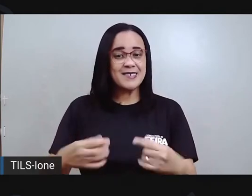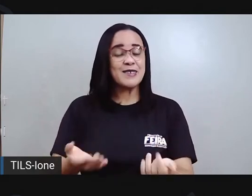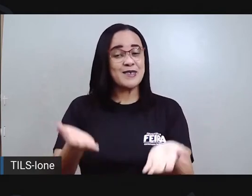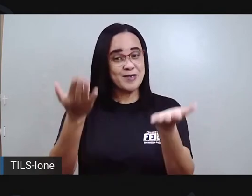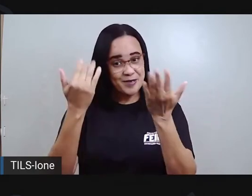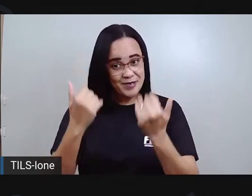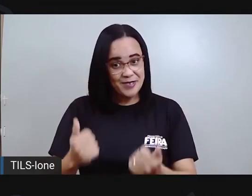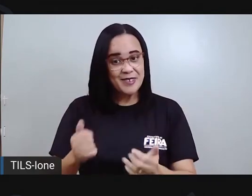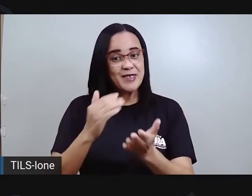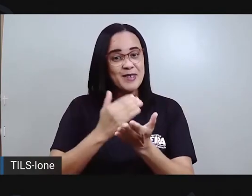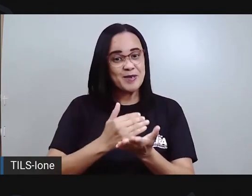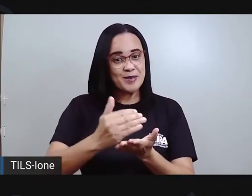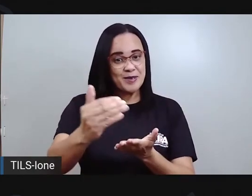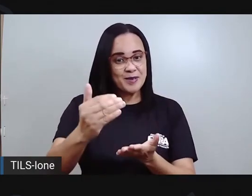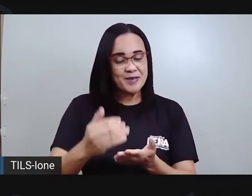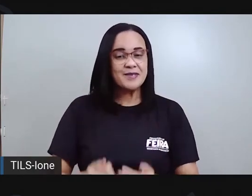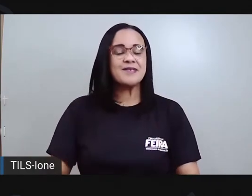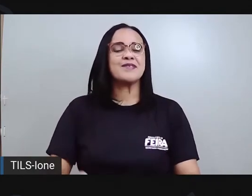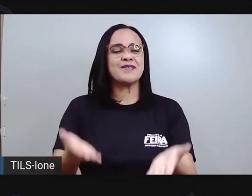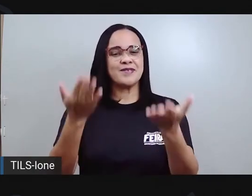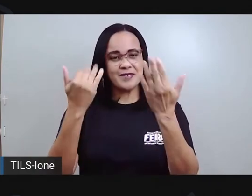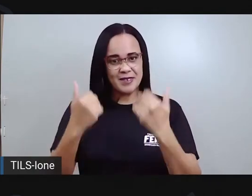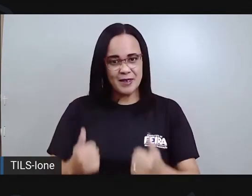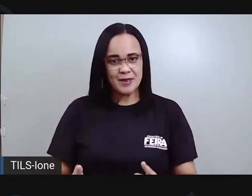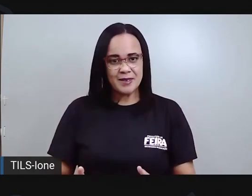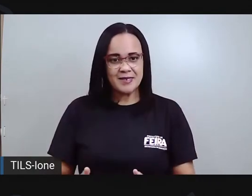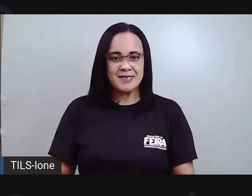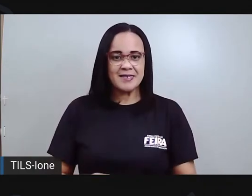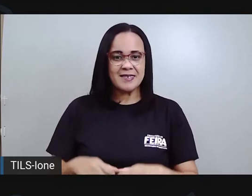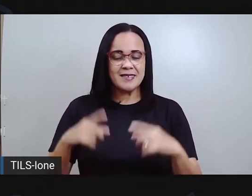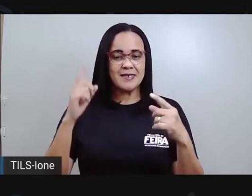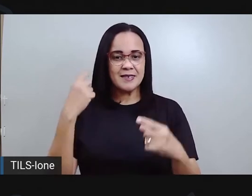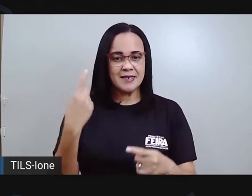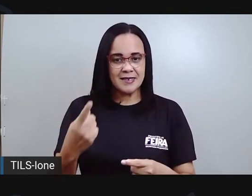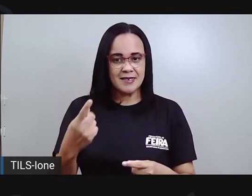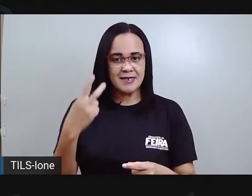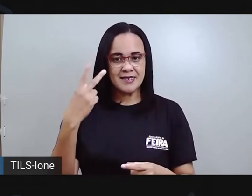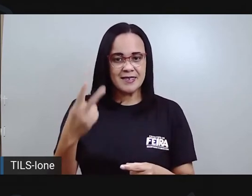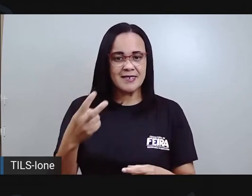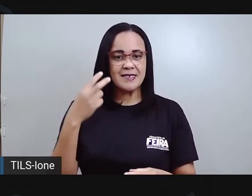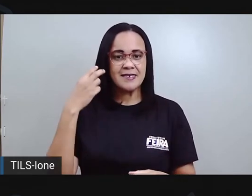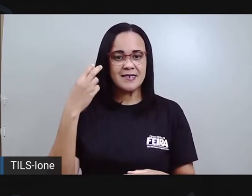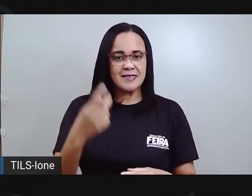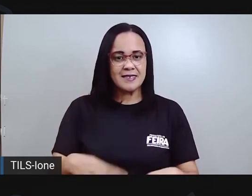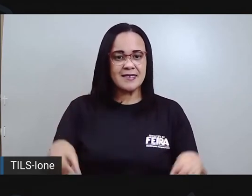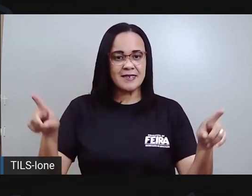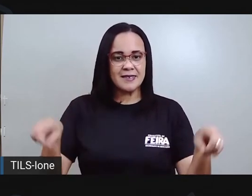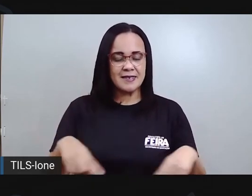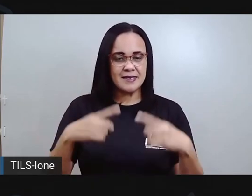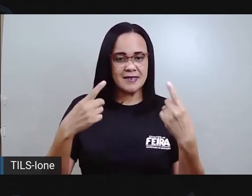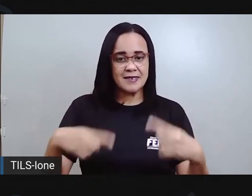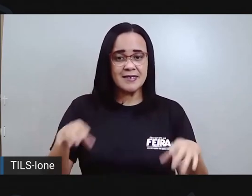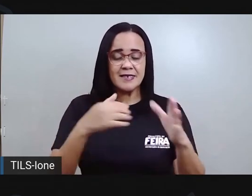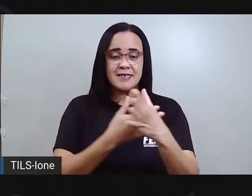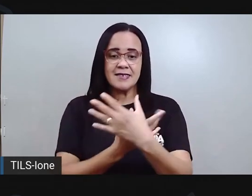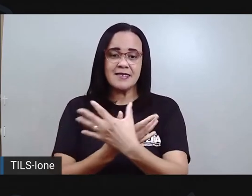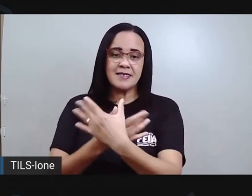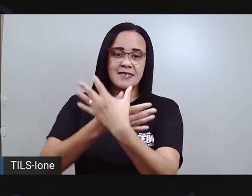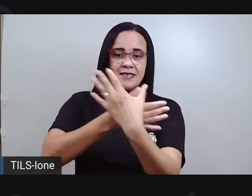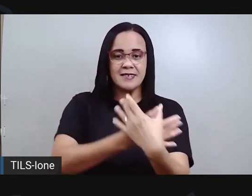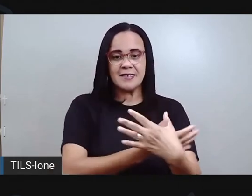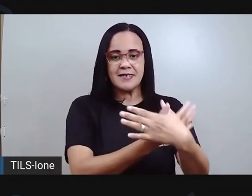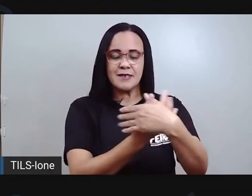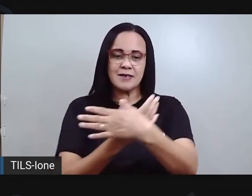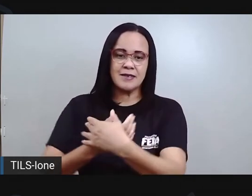Quem começa? Como é que a gente Vamos lá? começa? Avisa aqui. Um, dois, três. Três. Borboletinha